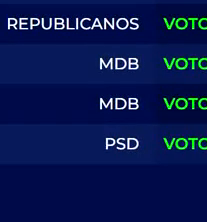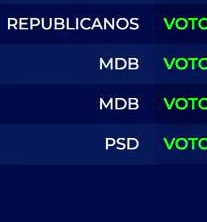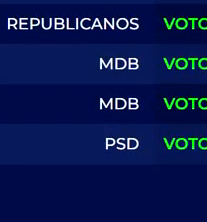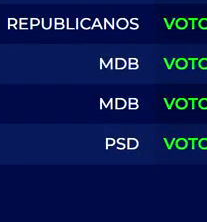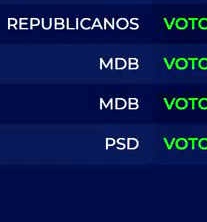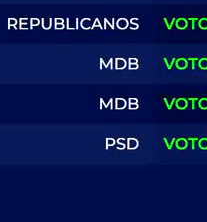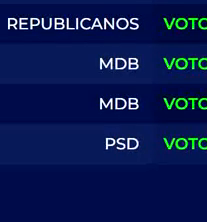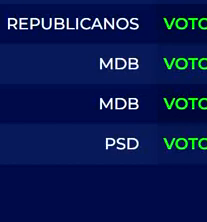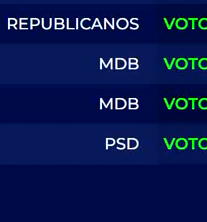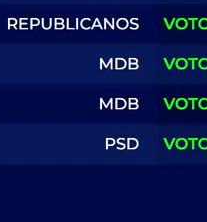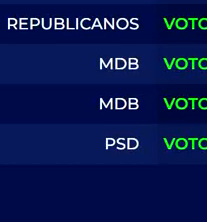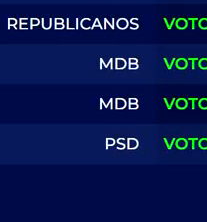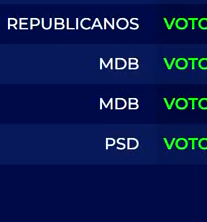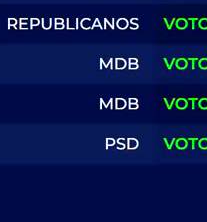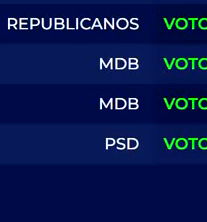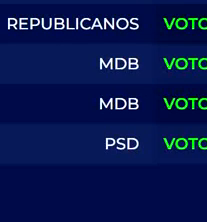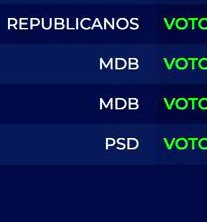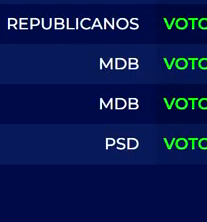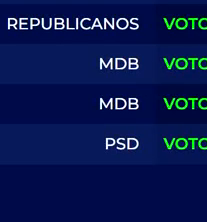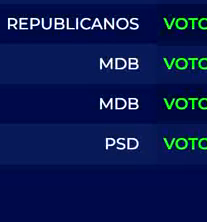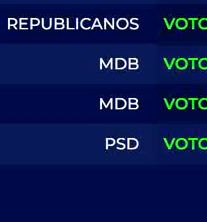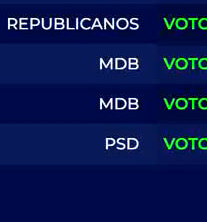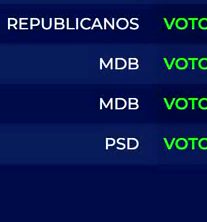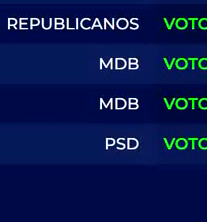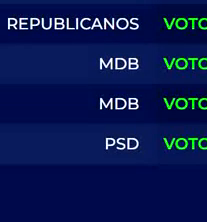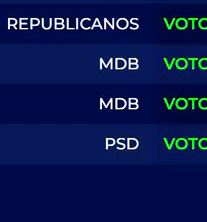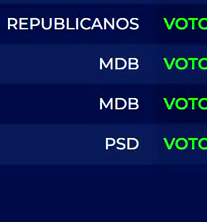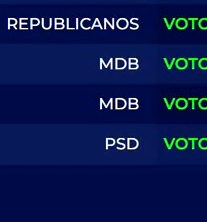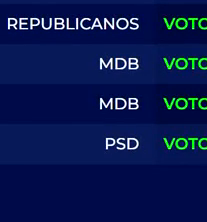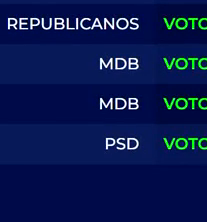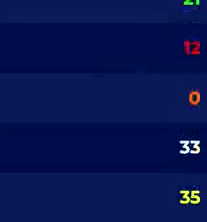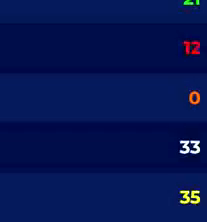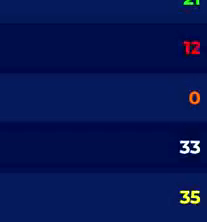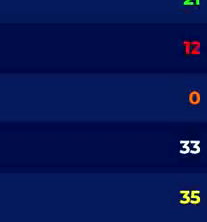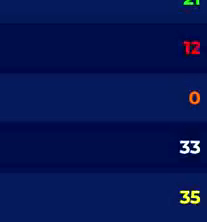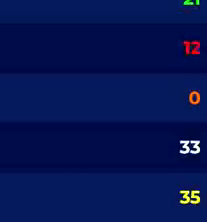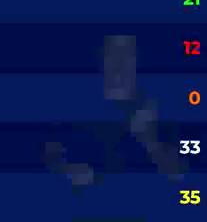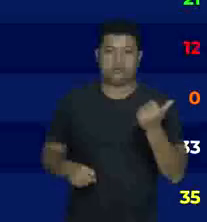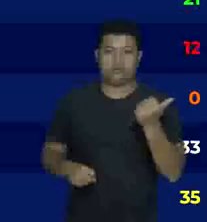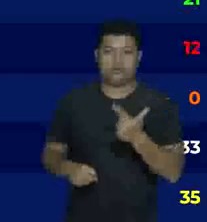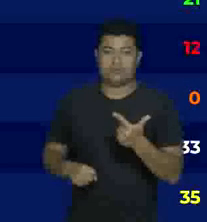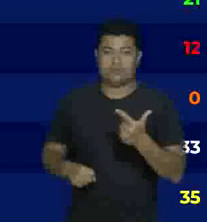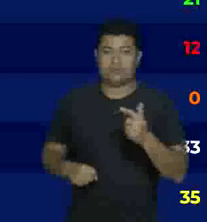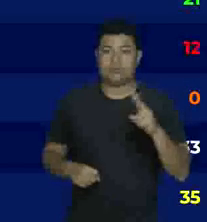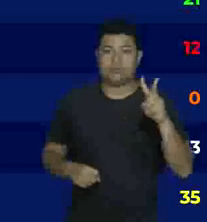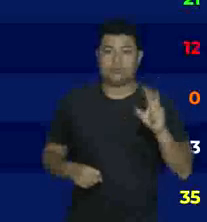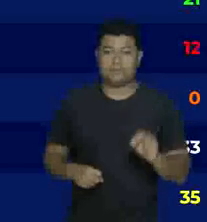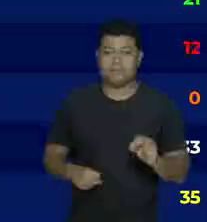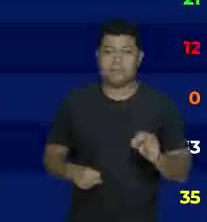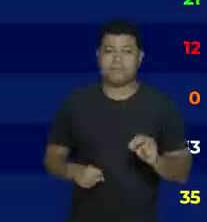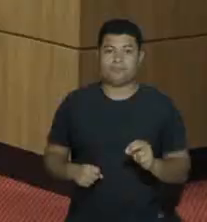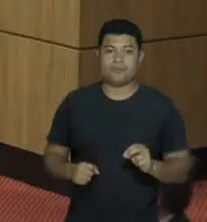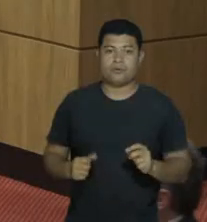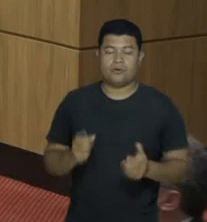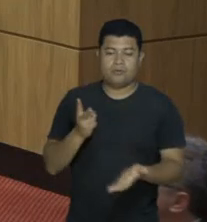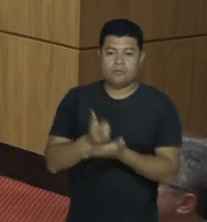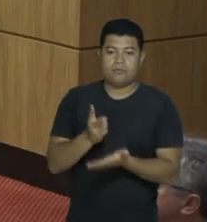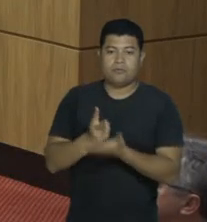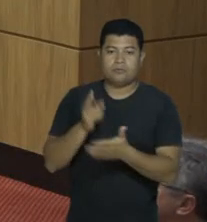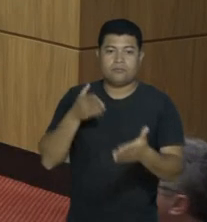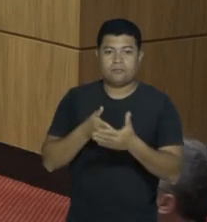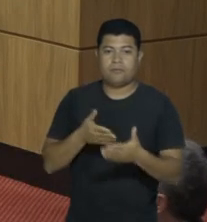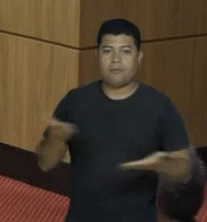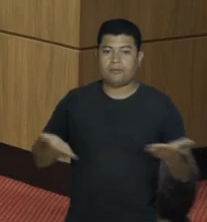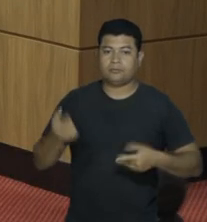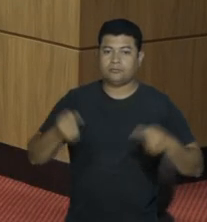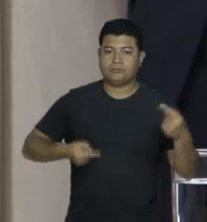Cerrada a votação, colho o resultado. 21 votos sim, 12 votos não, nenhuma abstenção. Está mantido o veto. Discussão e votação